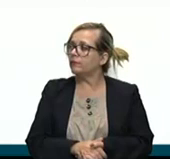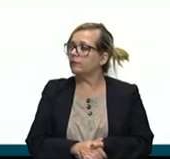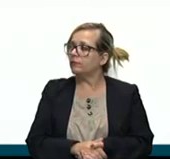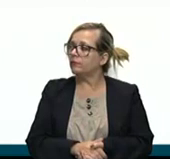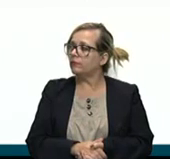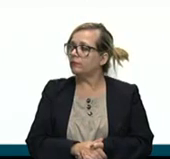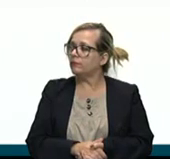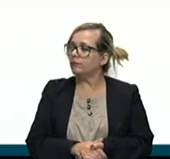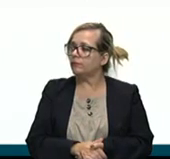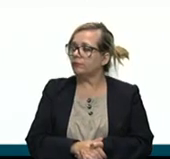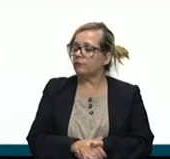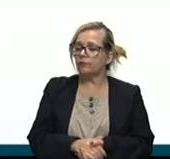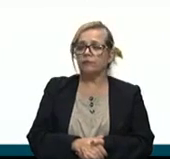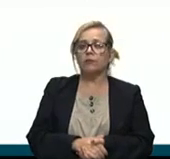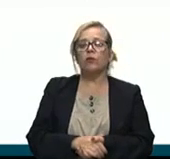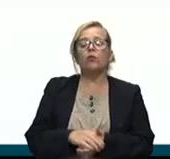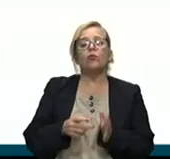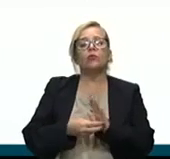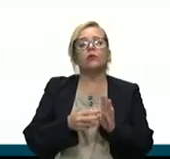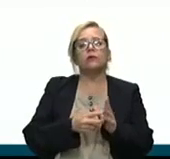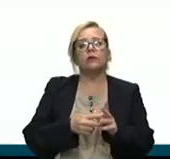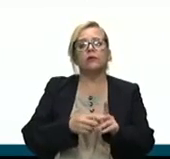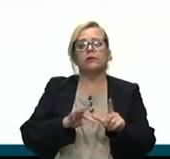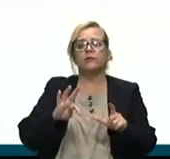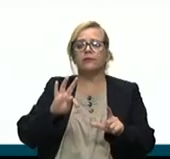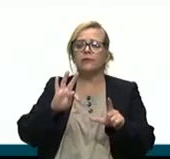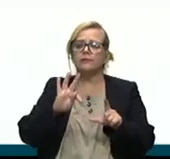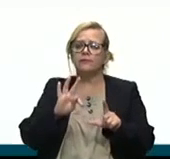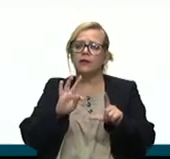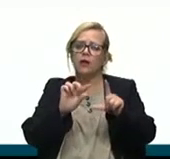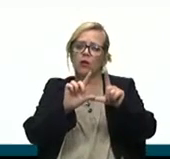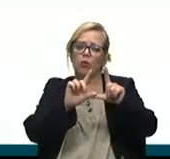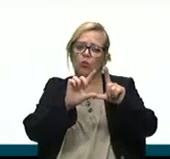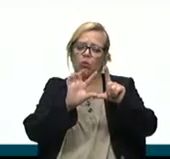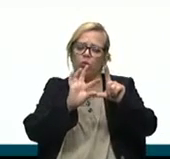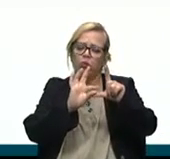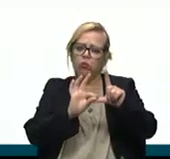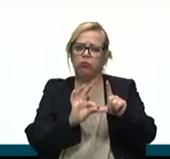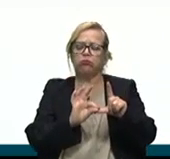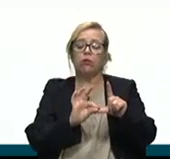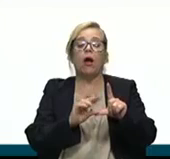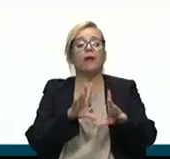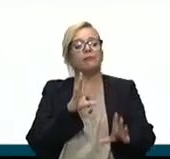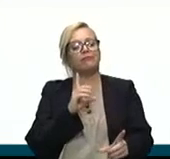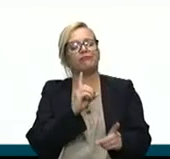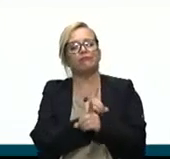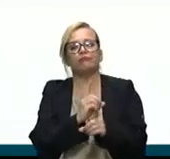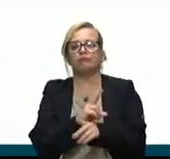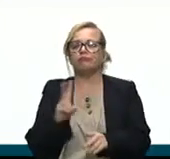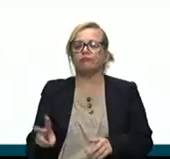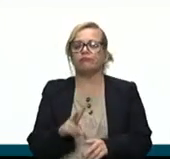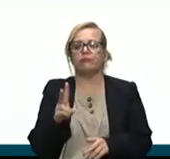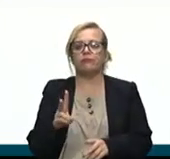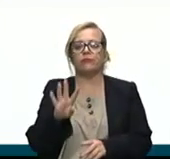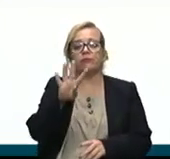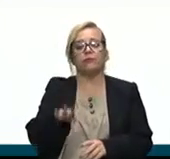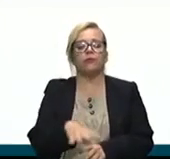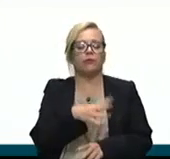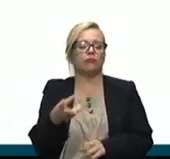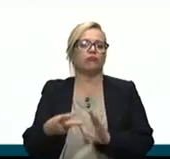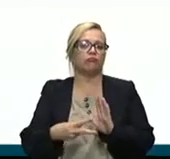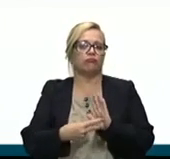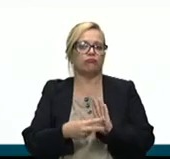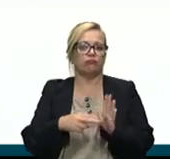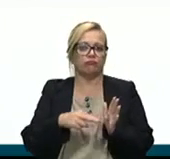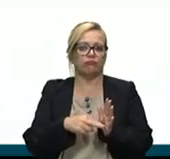O que é esse nosso T minúsculo? Esse T minúsculo é o valor que nós vamos encontrar na tabela de significância,